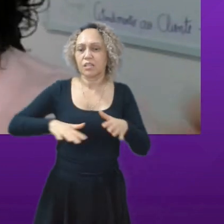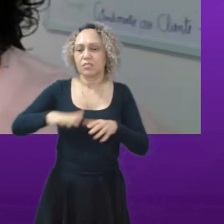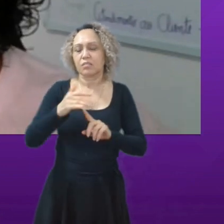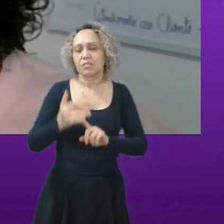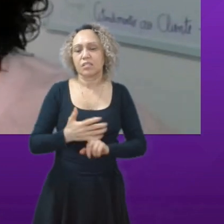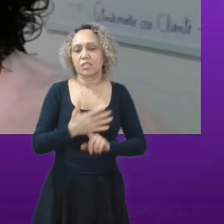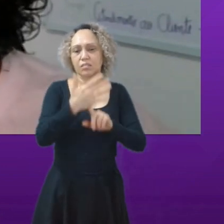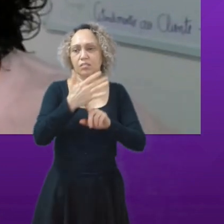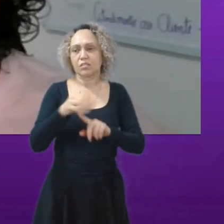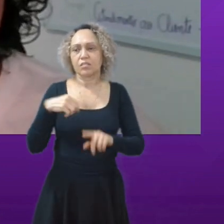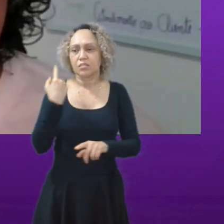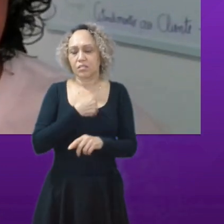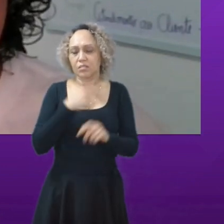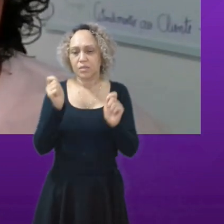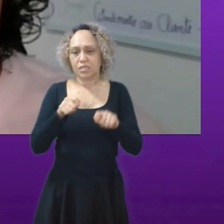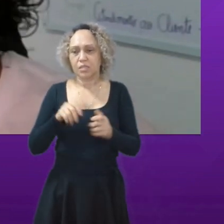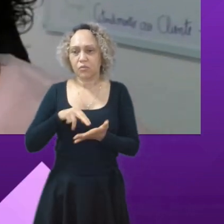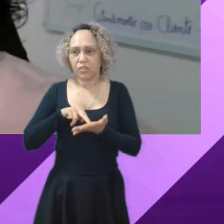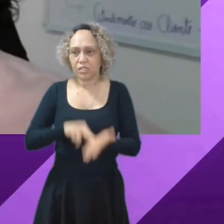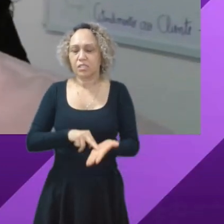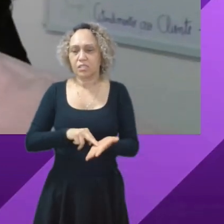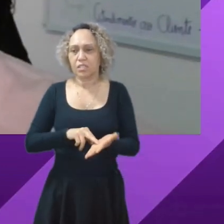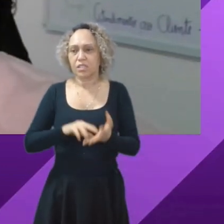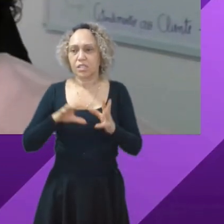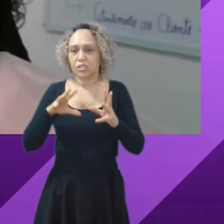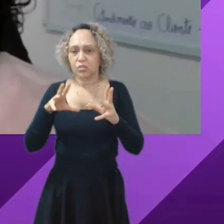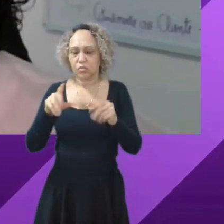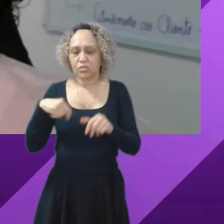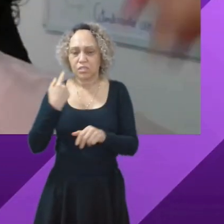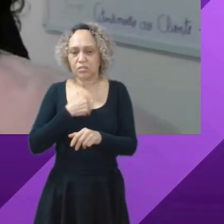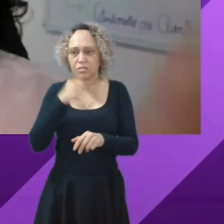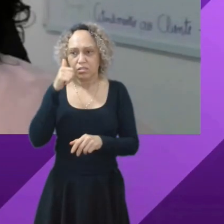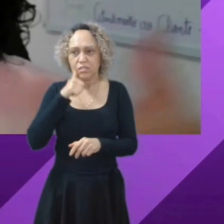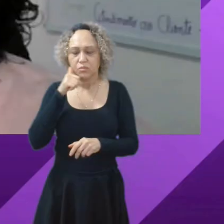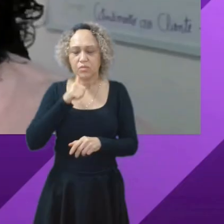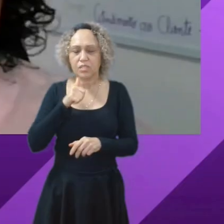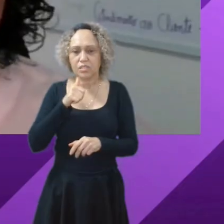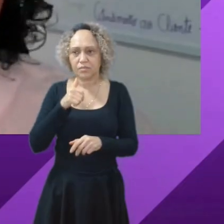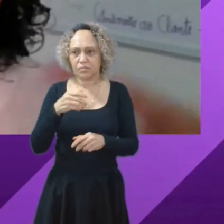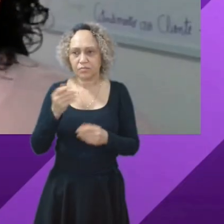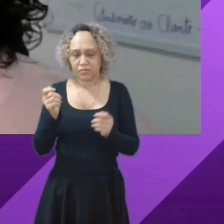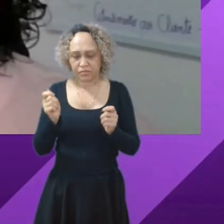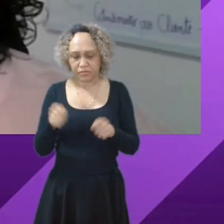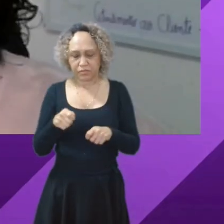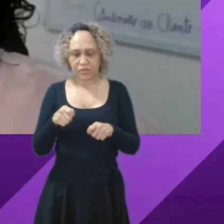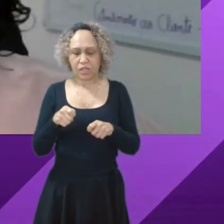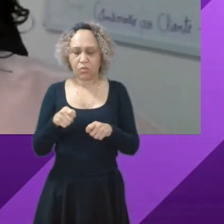precisa fortalecer aí todas as nossas mulheres que estão, de alguma forma, caminhando